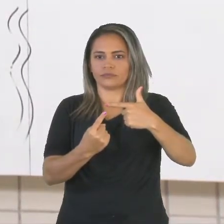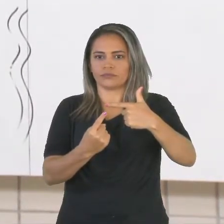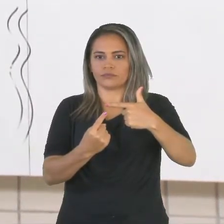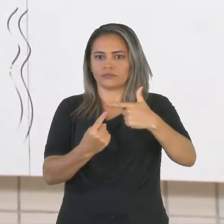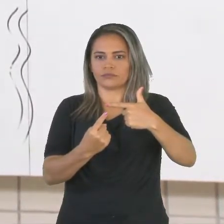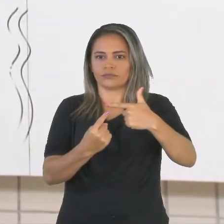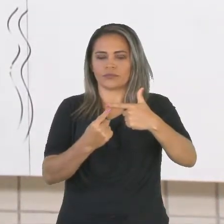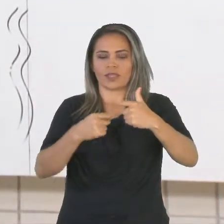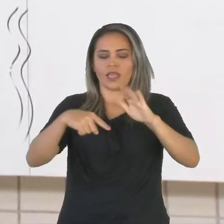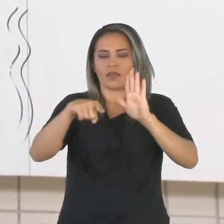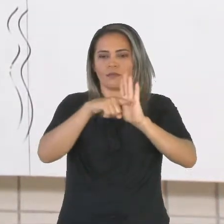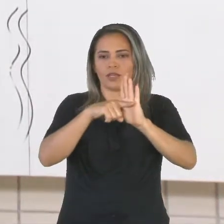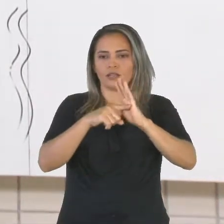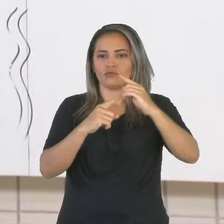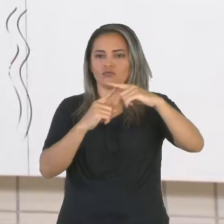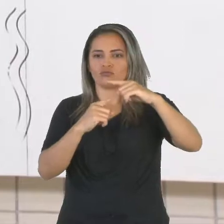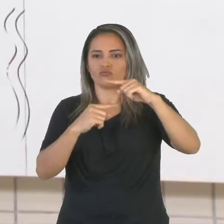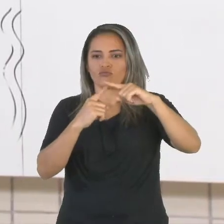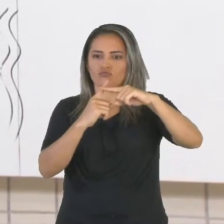menos por menos dá mais.